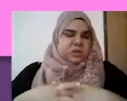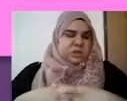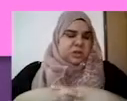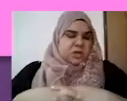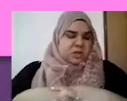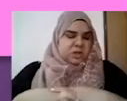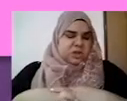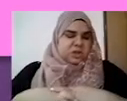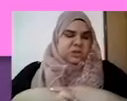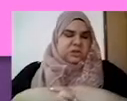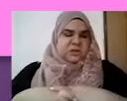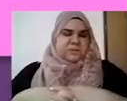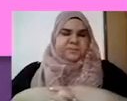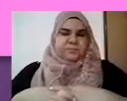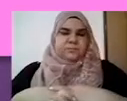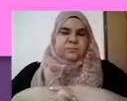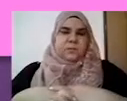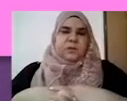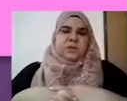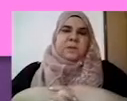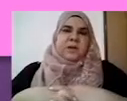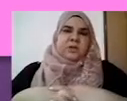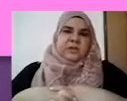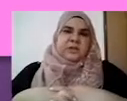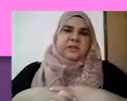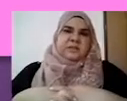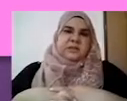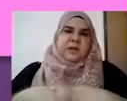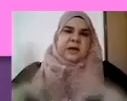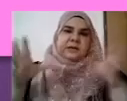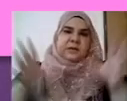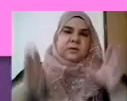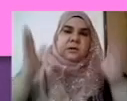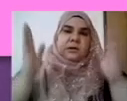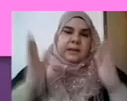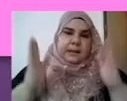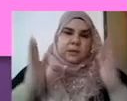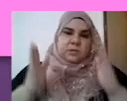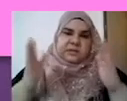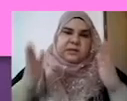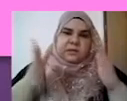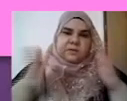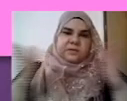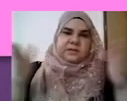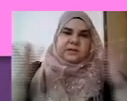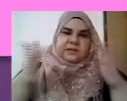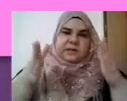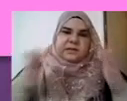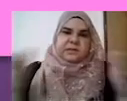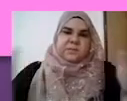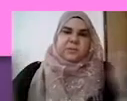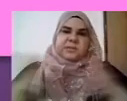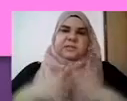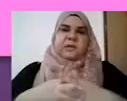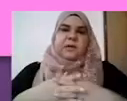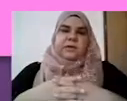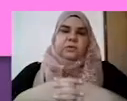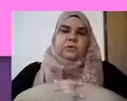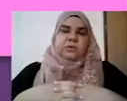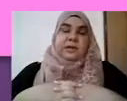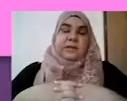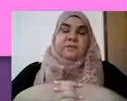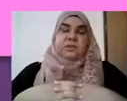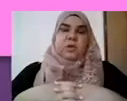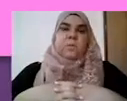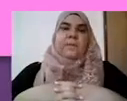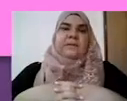pavimentações de Marjorie Heath, tá? Então, ela conseguiu fazer essa disposição aí